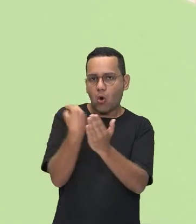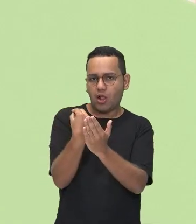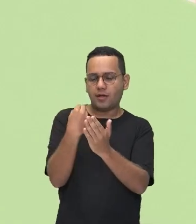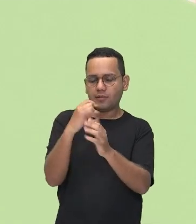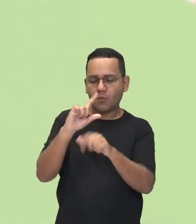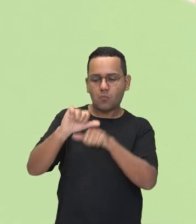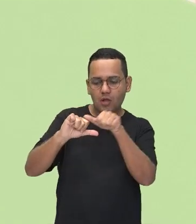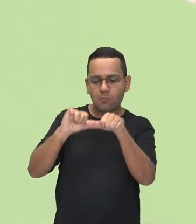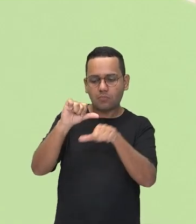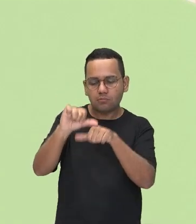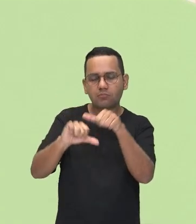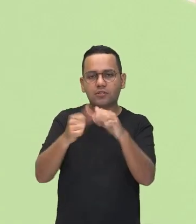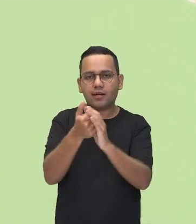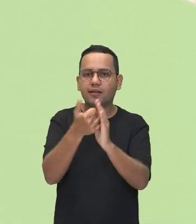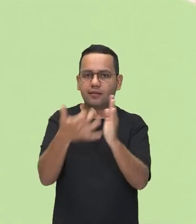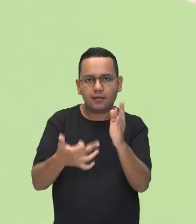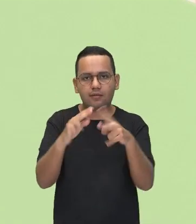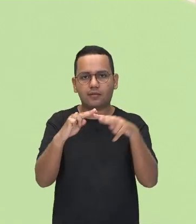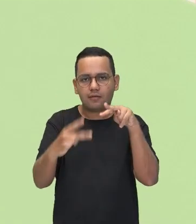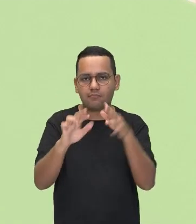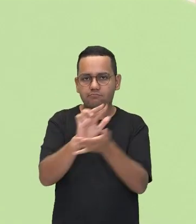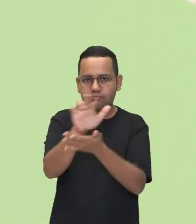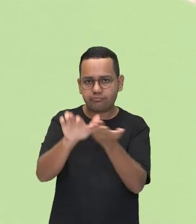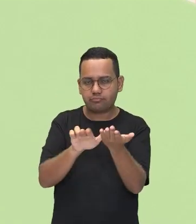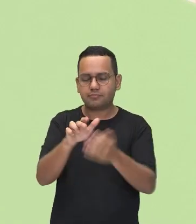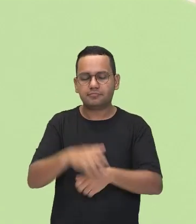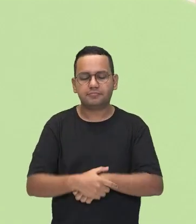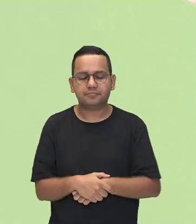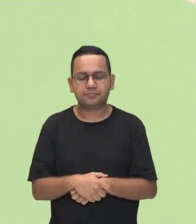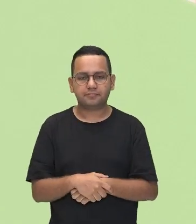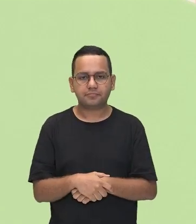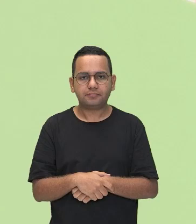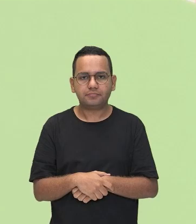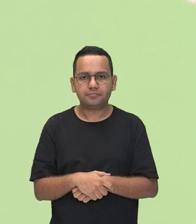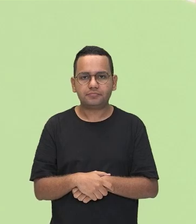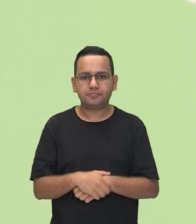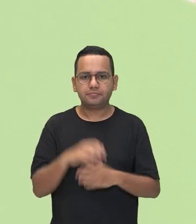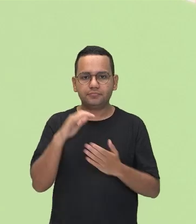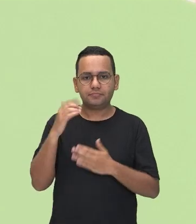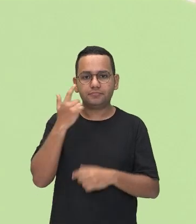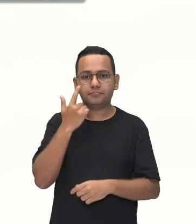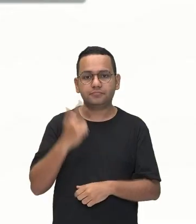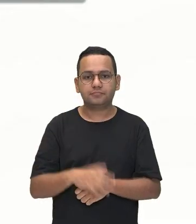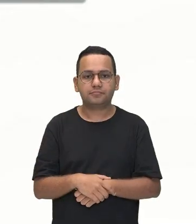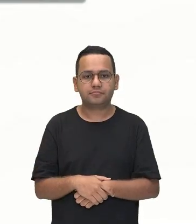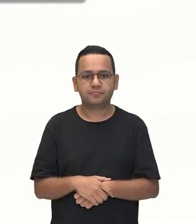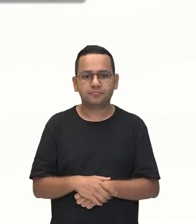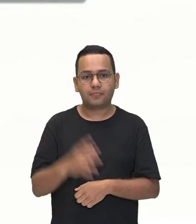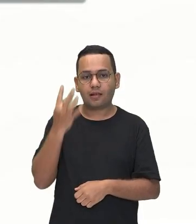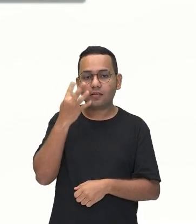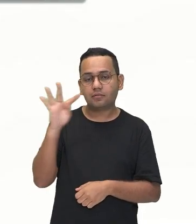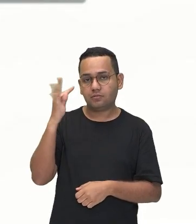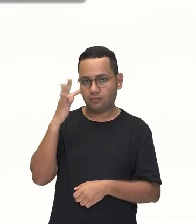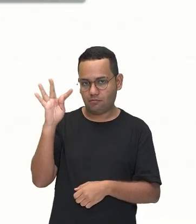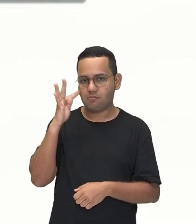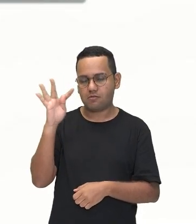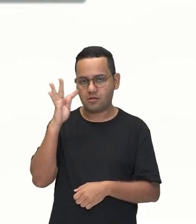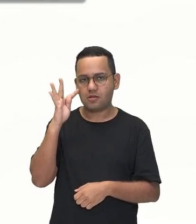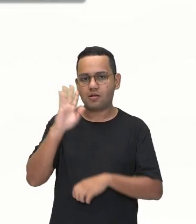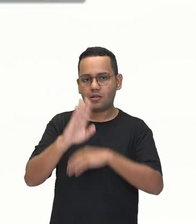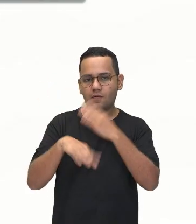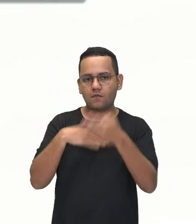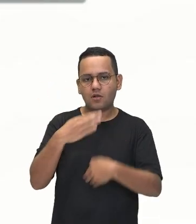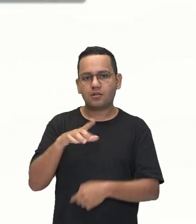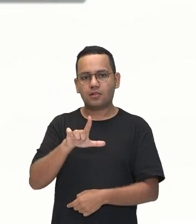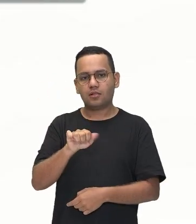mostraram aí essas características, essas evoluções. Vamos iniciar aí com a teoria evolucionista de Lamarck,